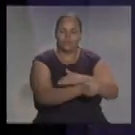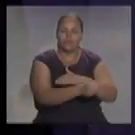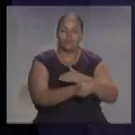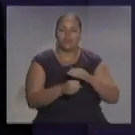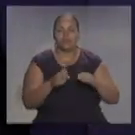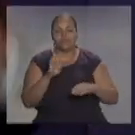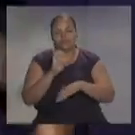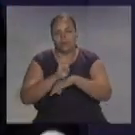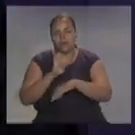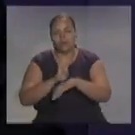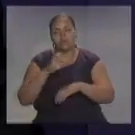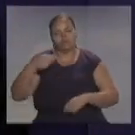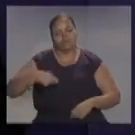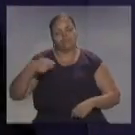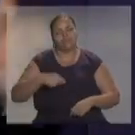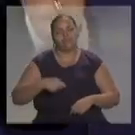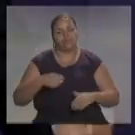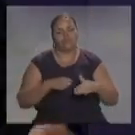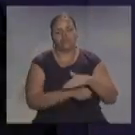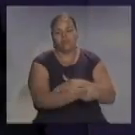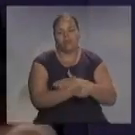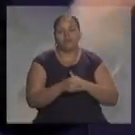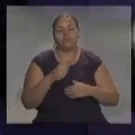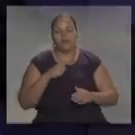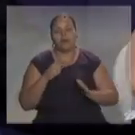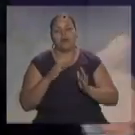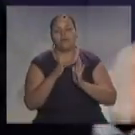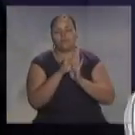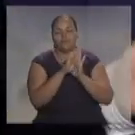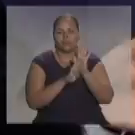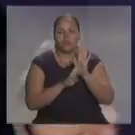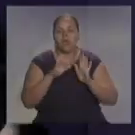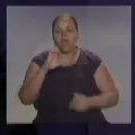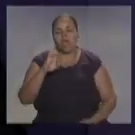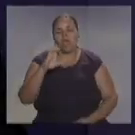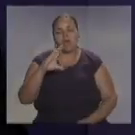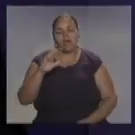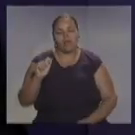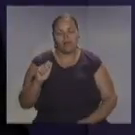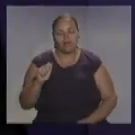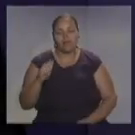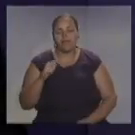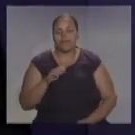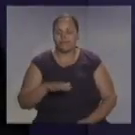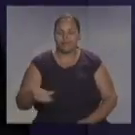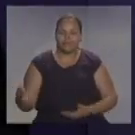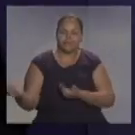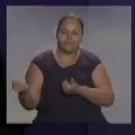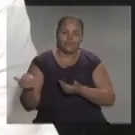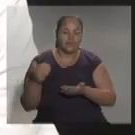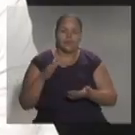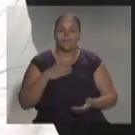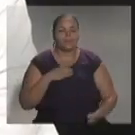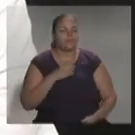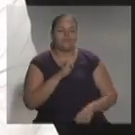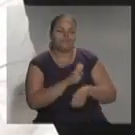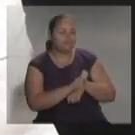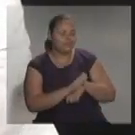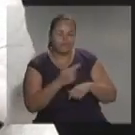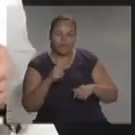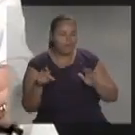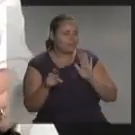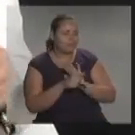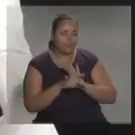Estado, né? Porque é dever do Estado, está na Constituição, está no ECA, no caso da criança e do adolescente. E porque o Estado não tem uma